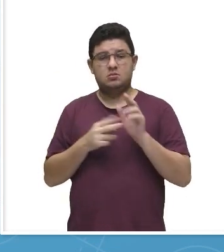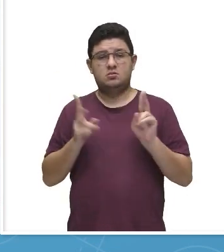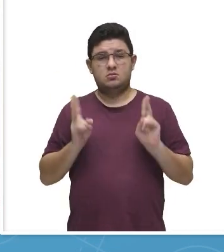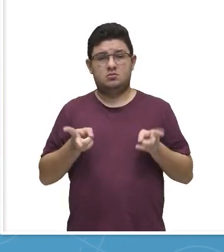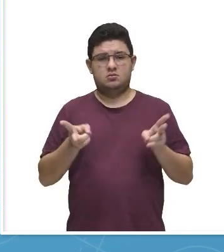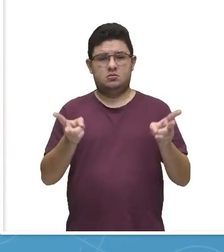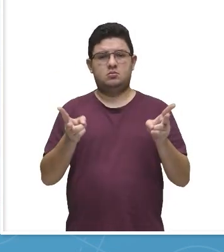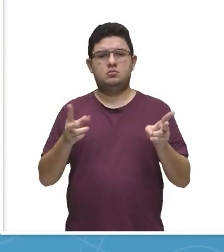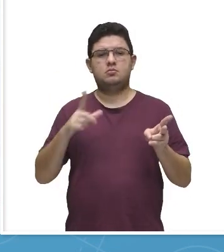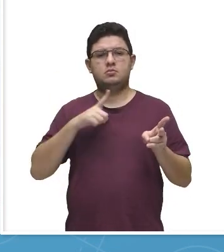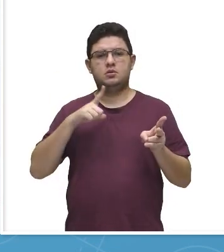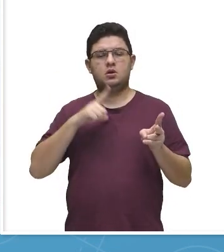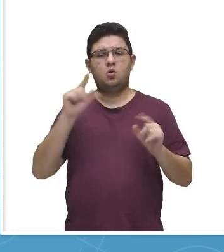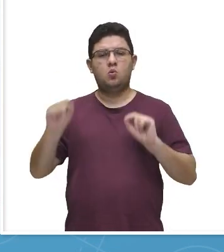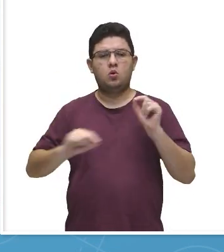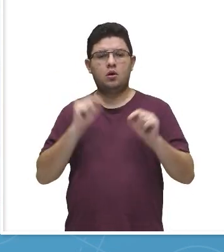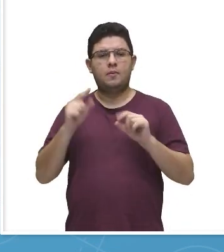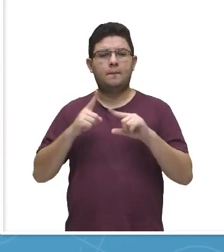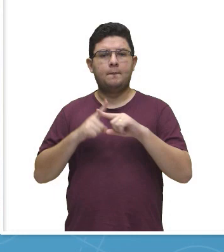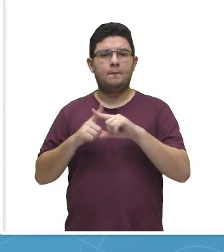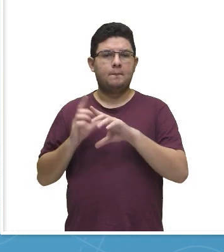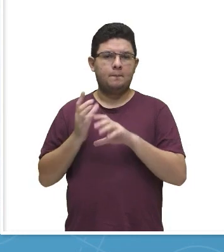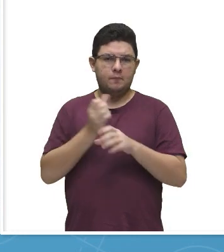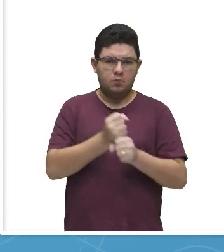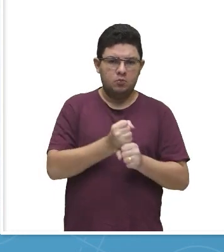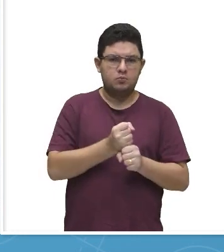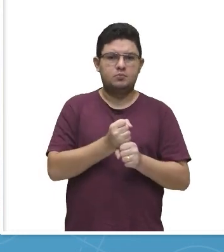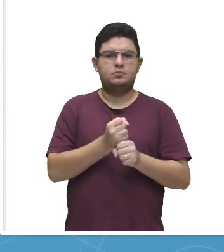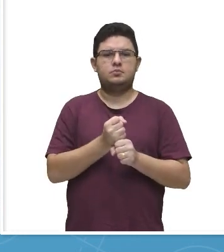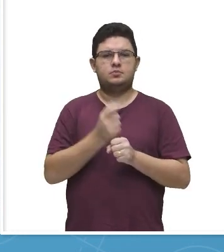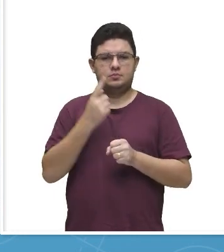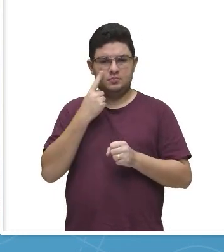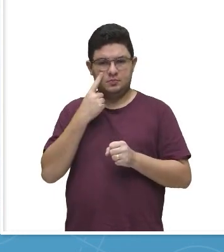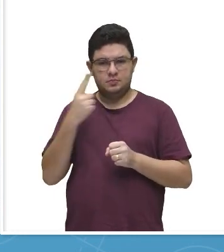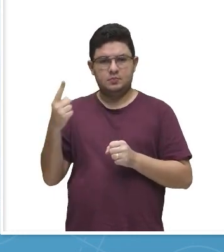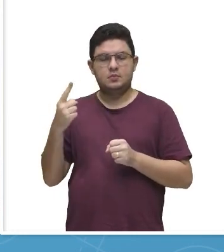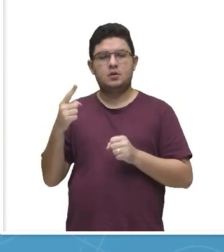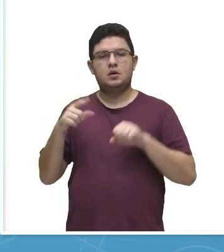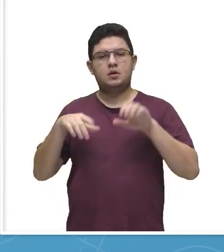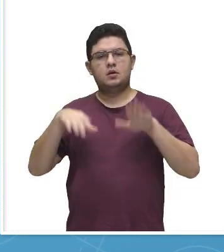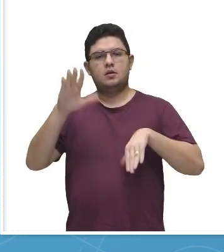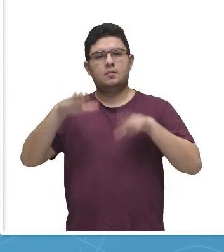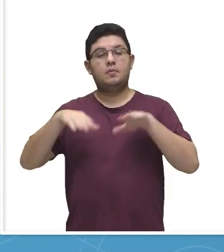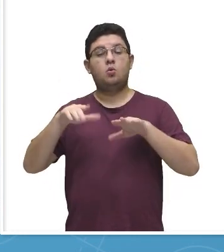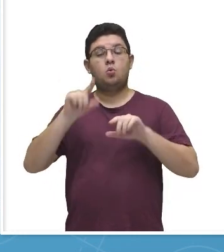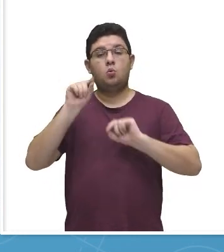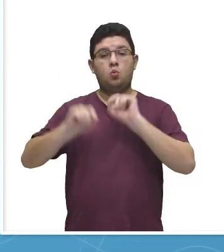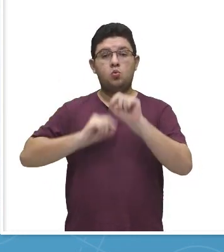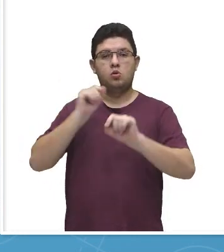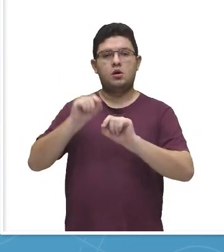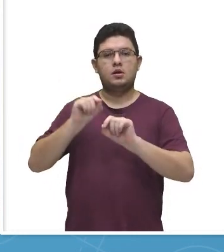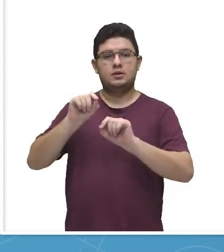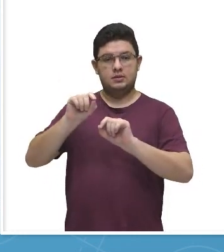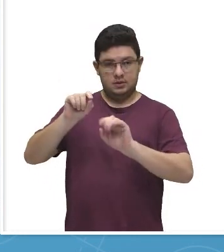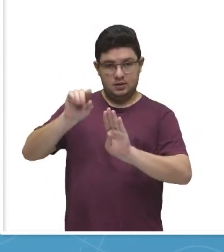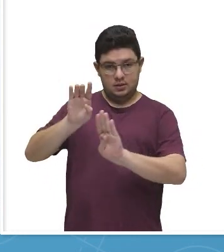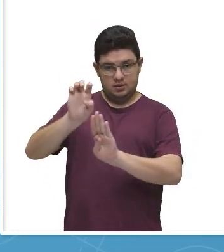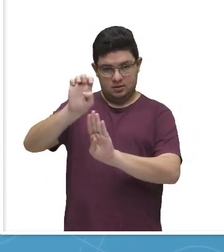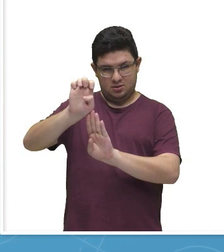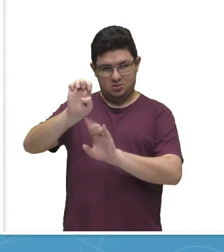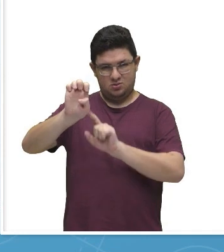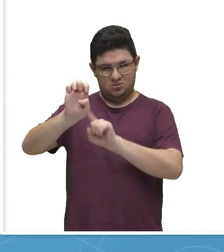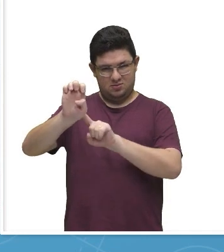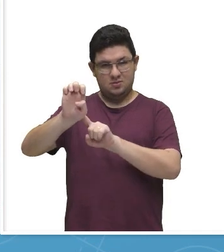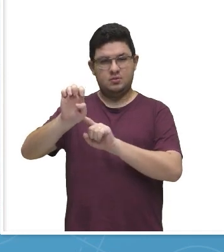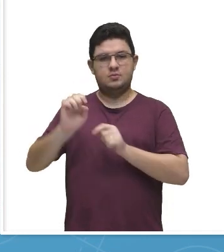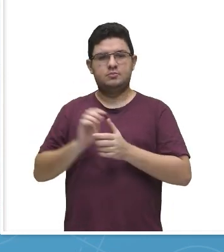São todos iguais. Nós vamos multiplicar os fatores, em função do valor do expoente. A única diferença que nós temos aqui